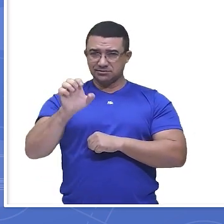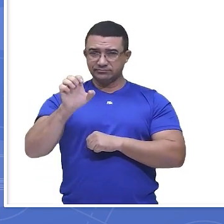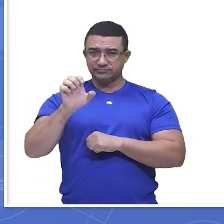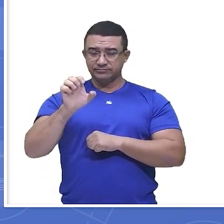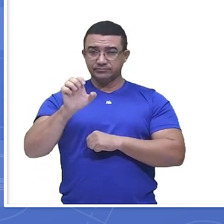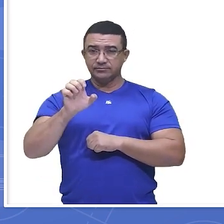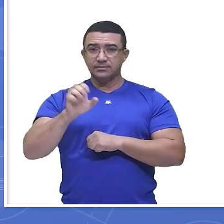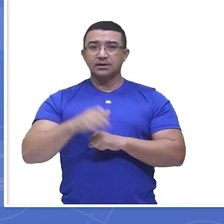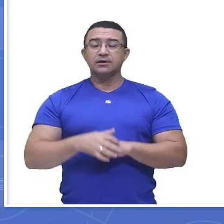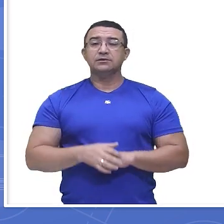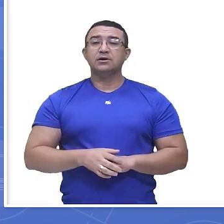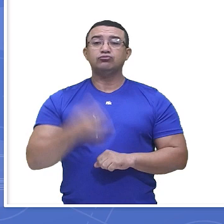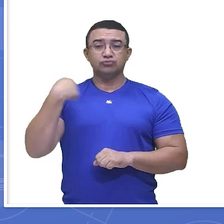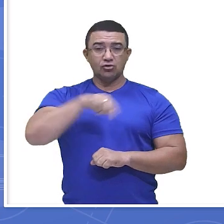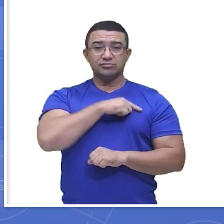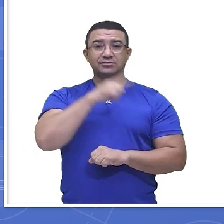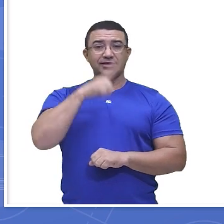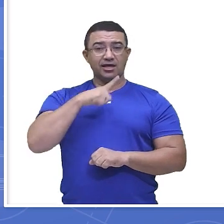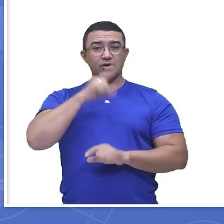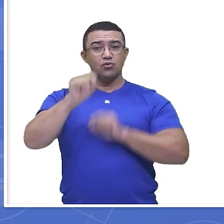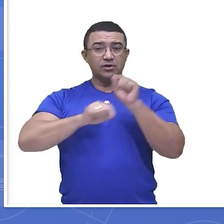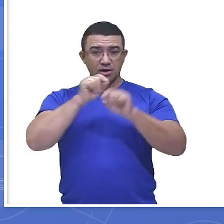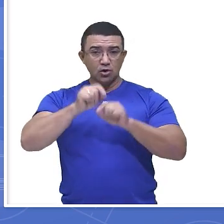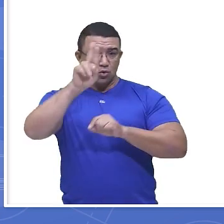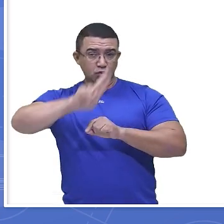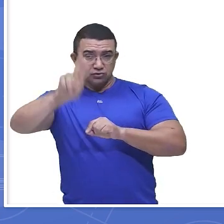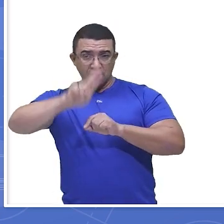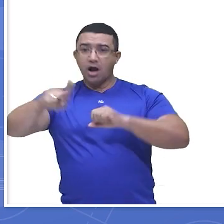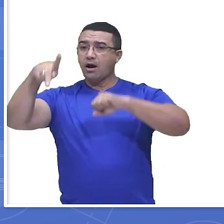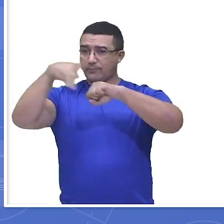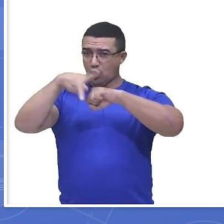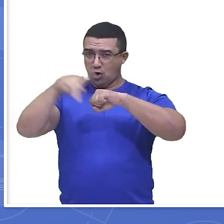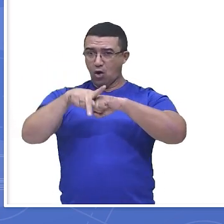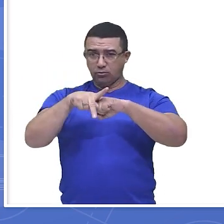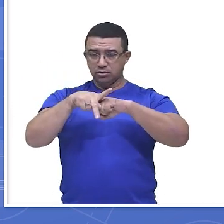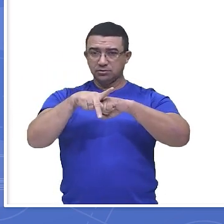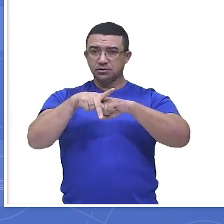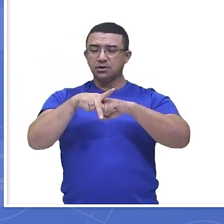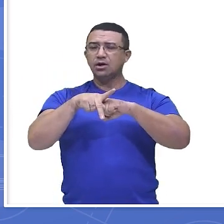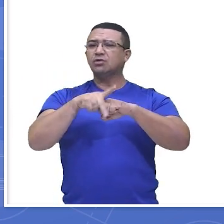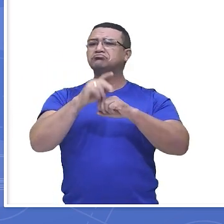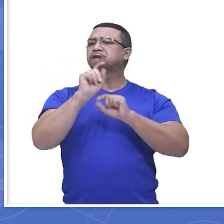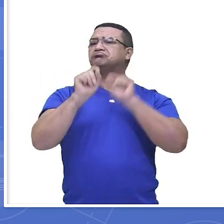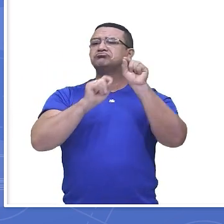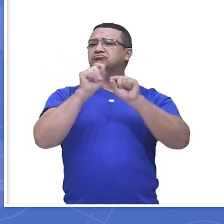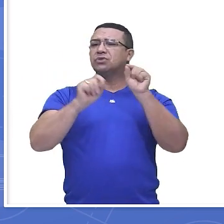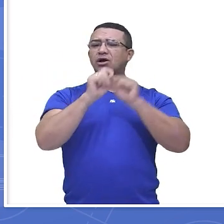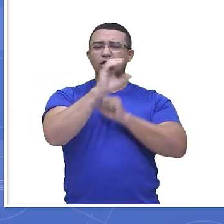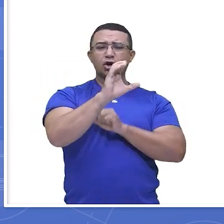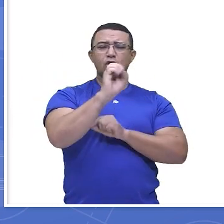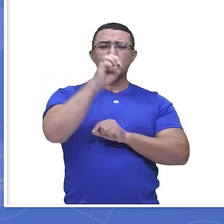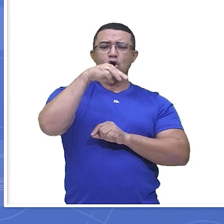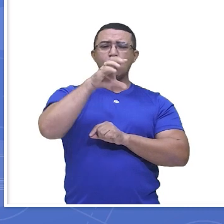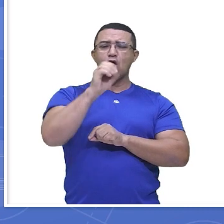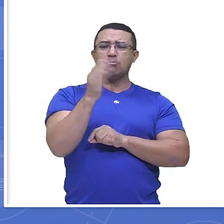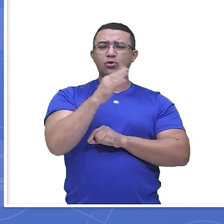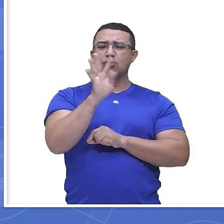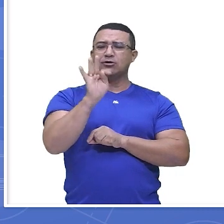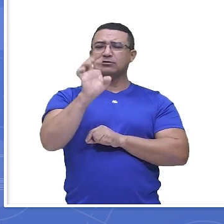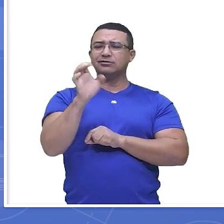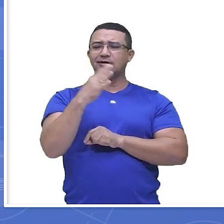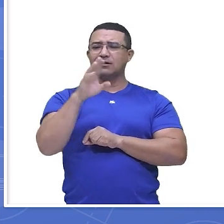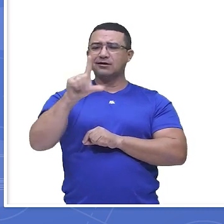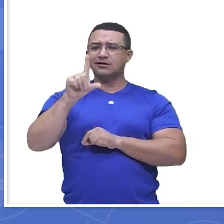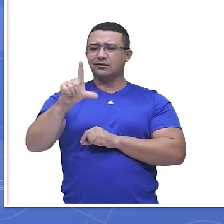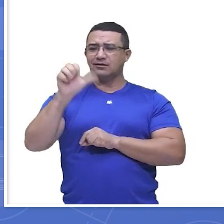temos que conjugá-lo fazendo uso do pronome, ok? Como te llamas? E a segunda pista, ele aparece